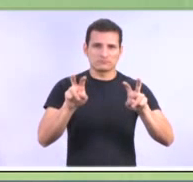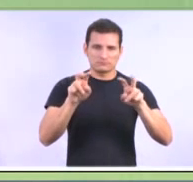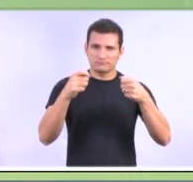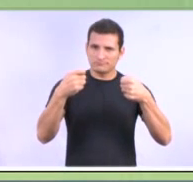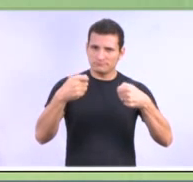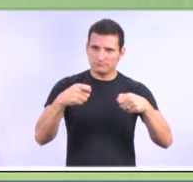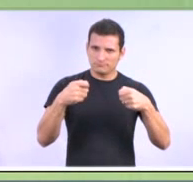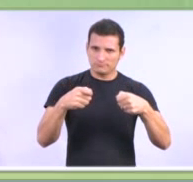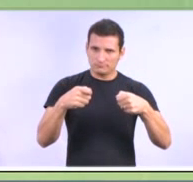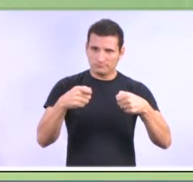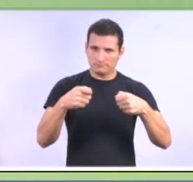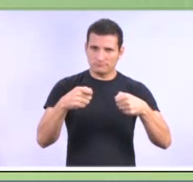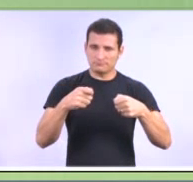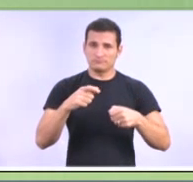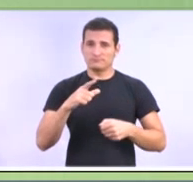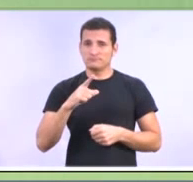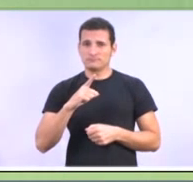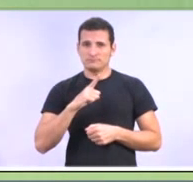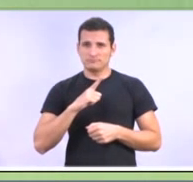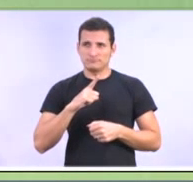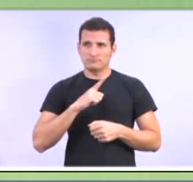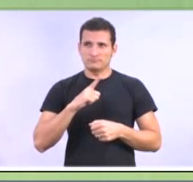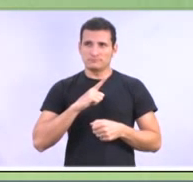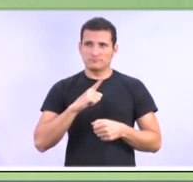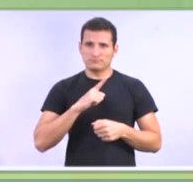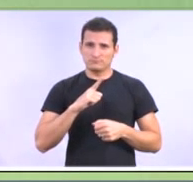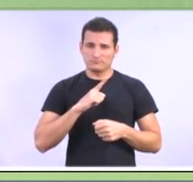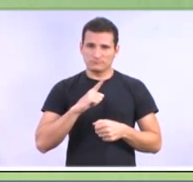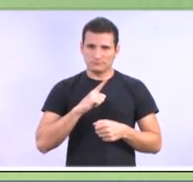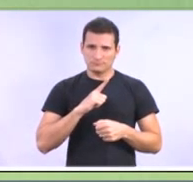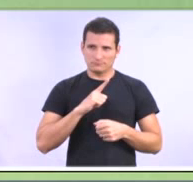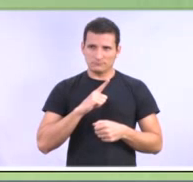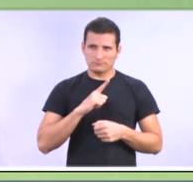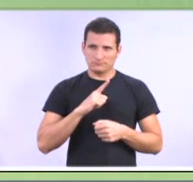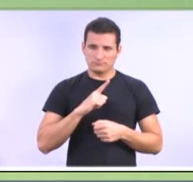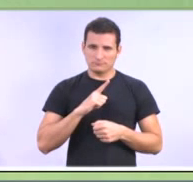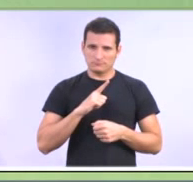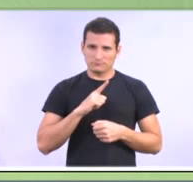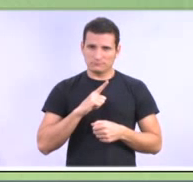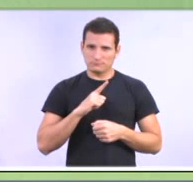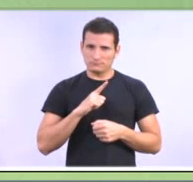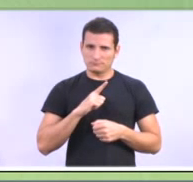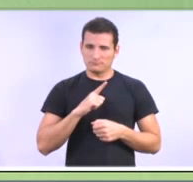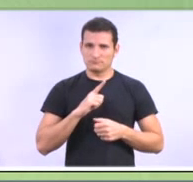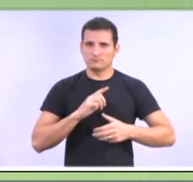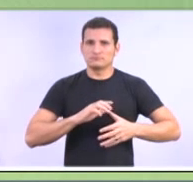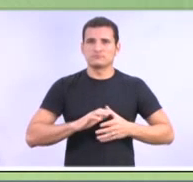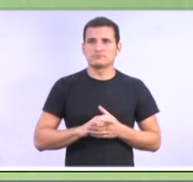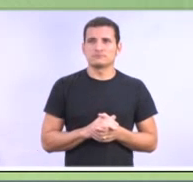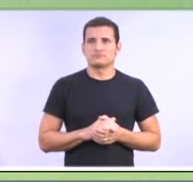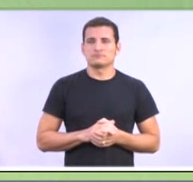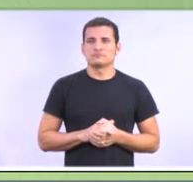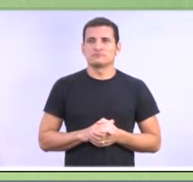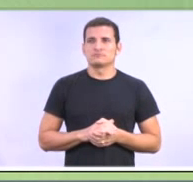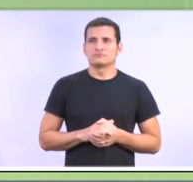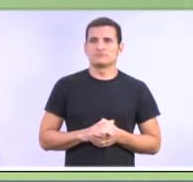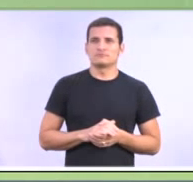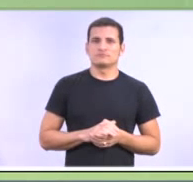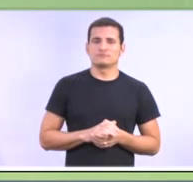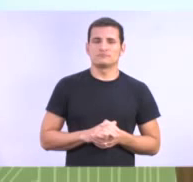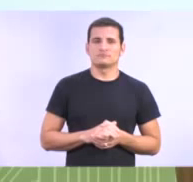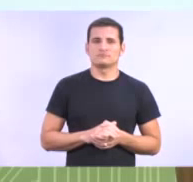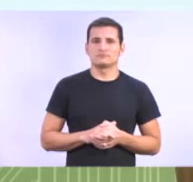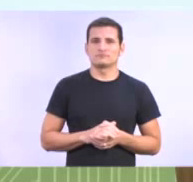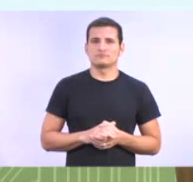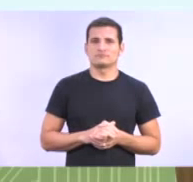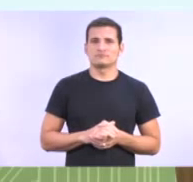ter para estar à altura das expectativas dos usuários? Professor, se eu não me engano, teve alguém que respondeu